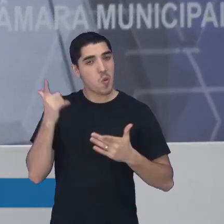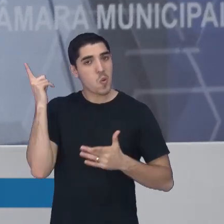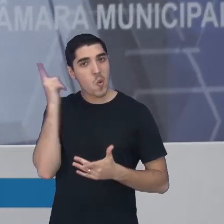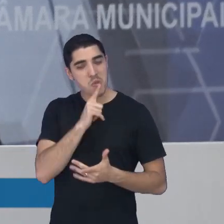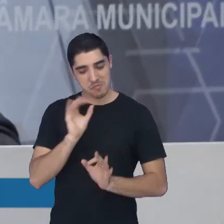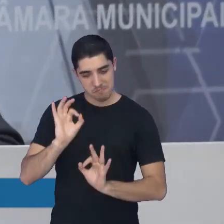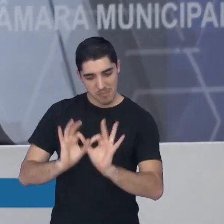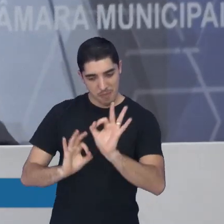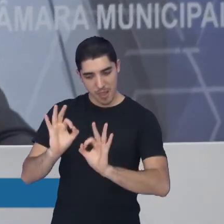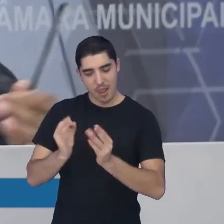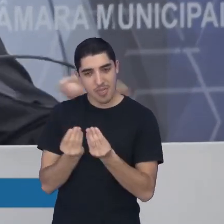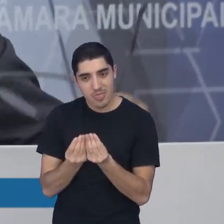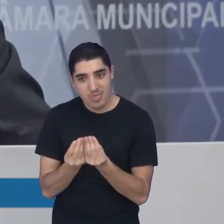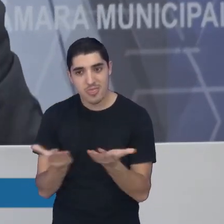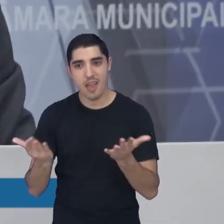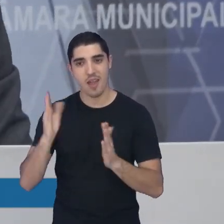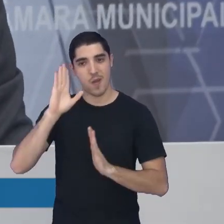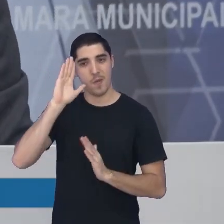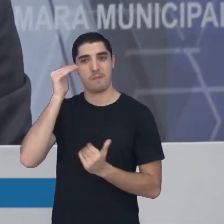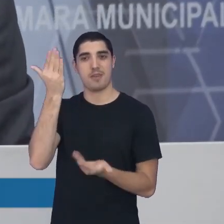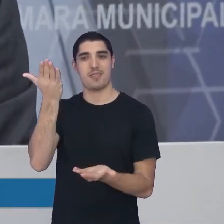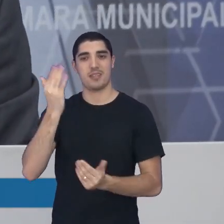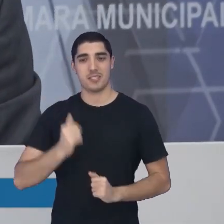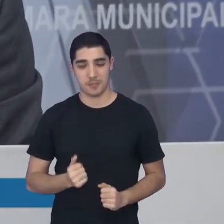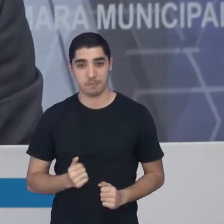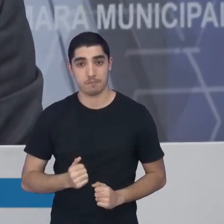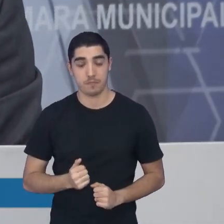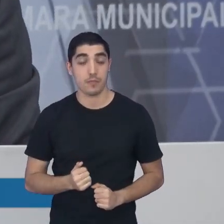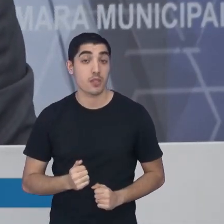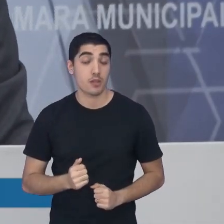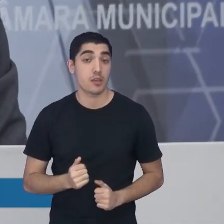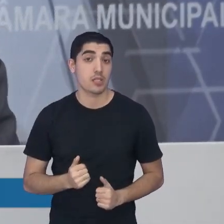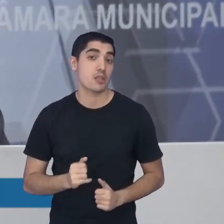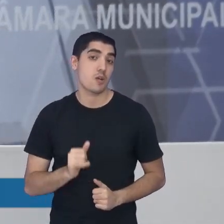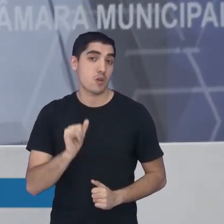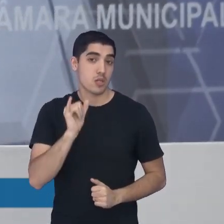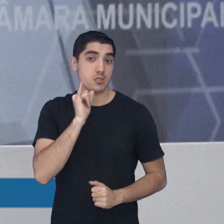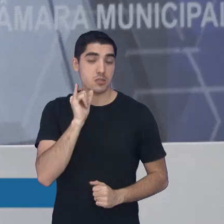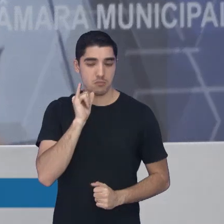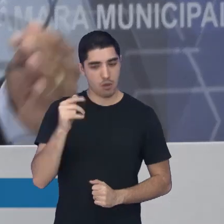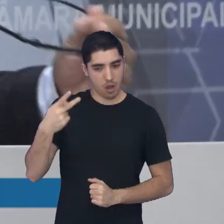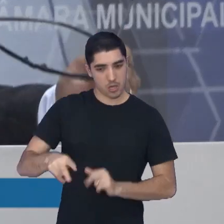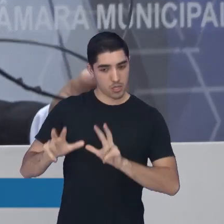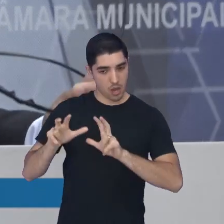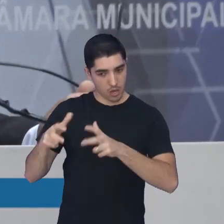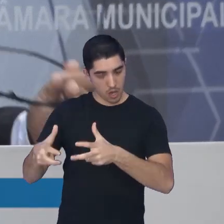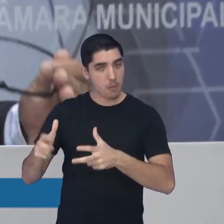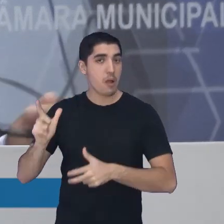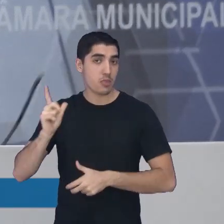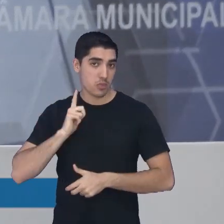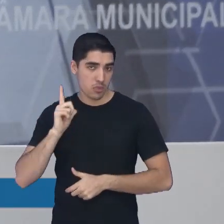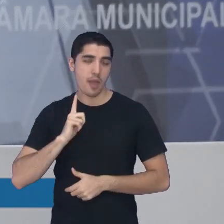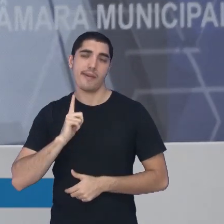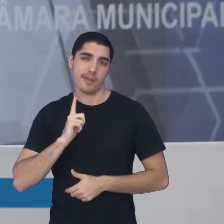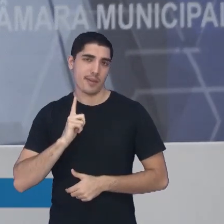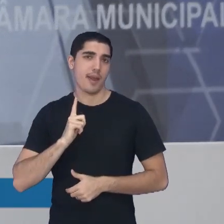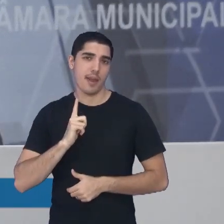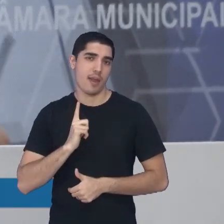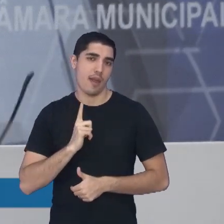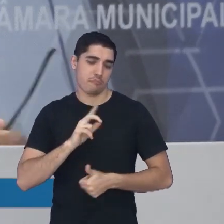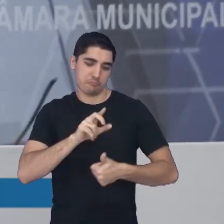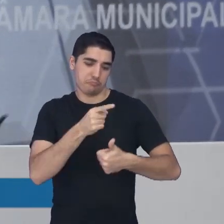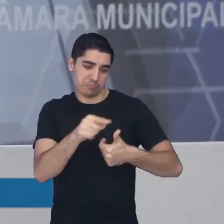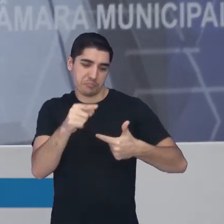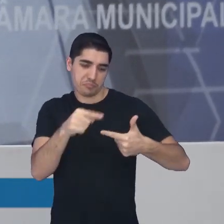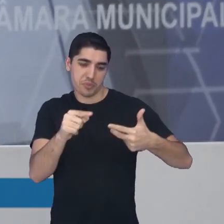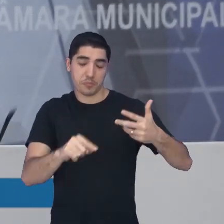Né? Nós temos na casa algumas honrarias, e esta é, sem dúvida, uma